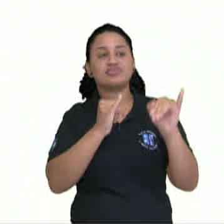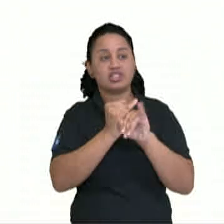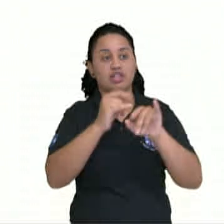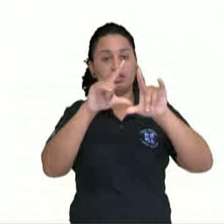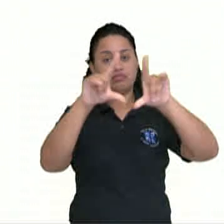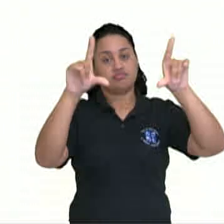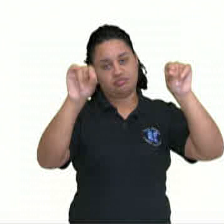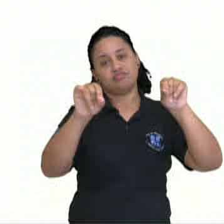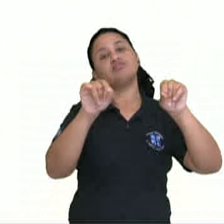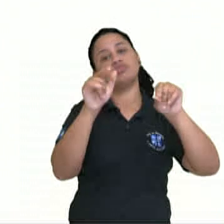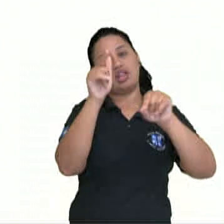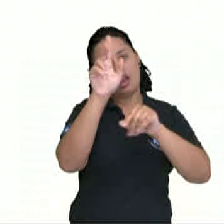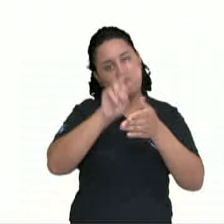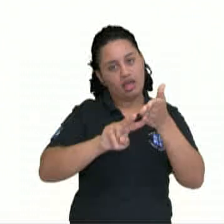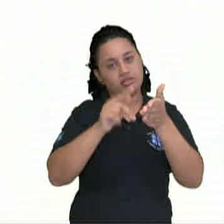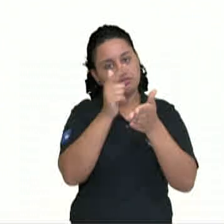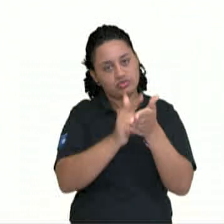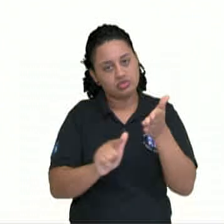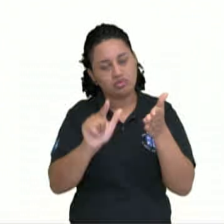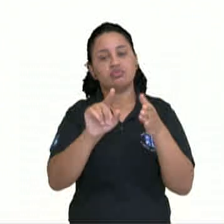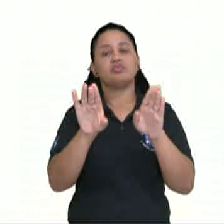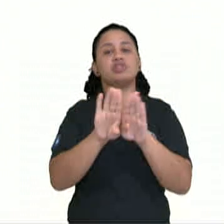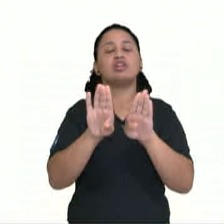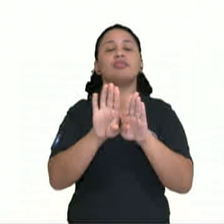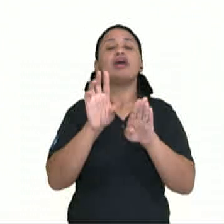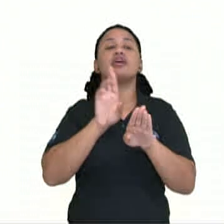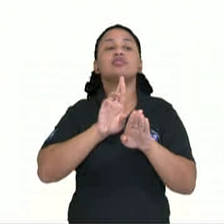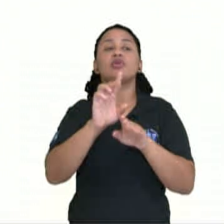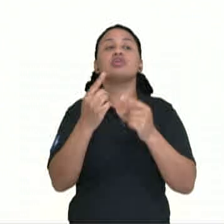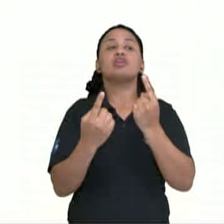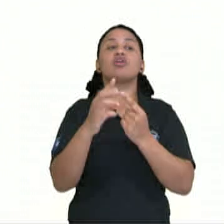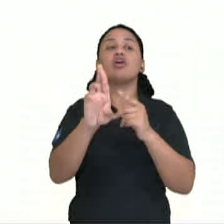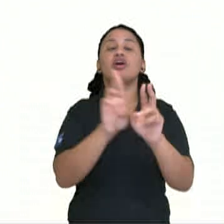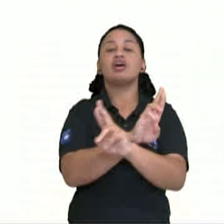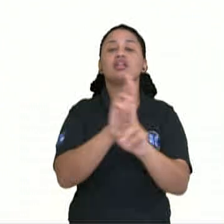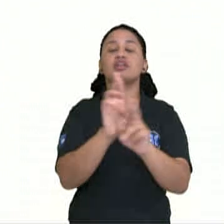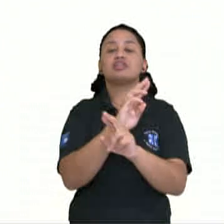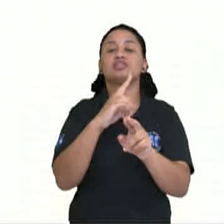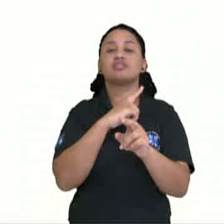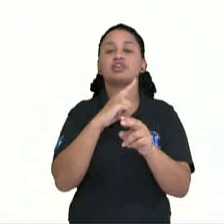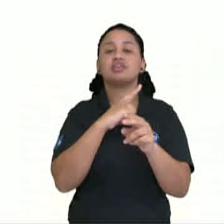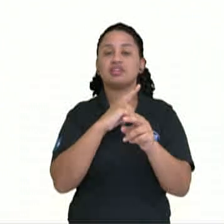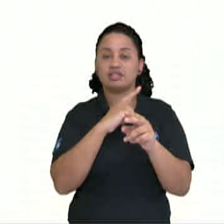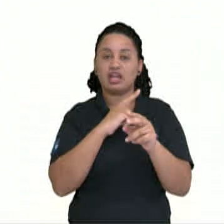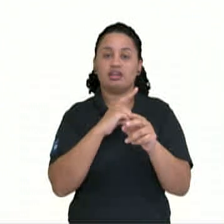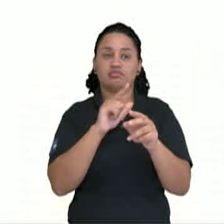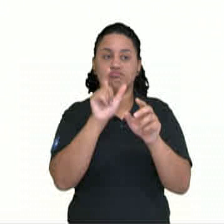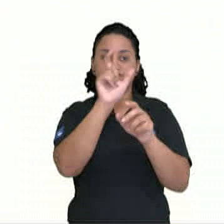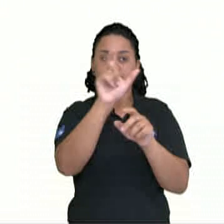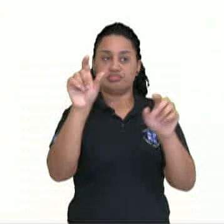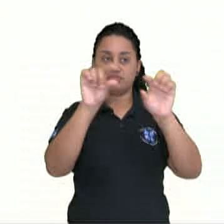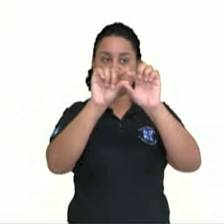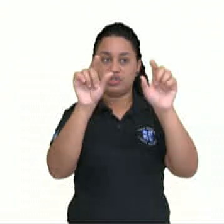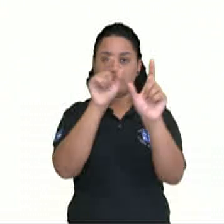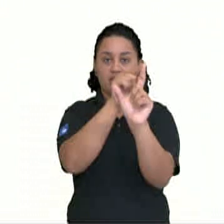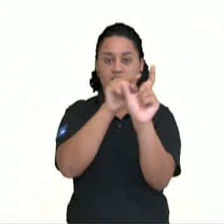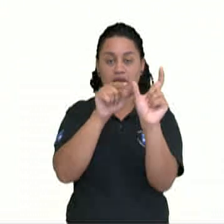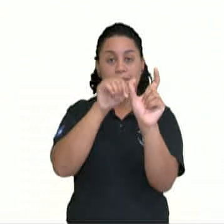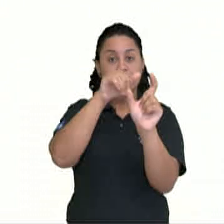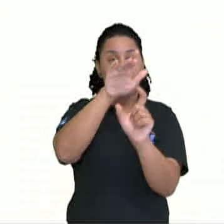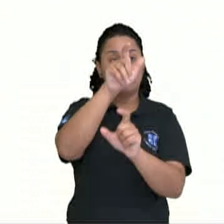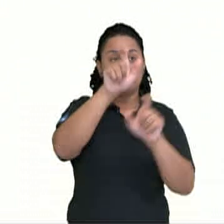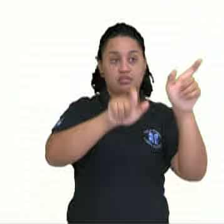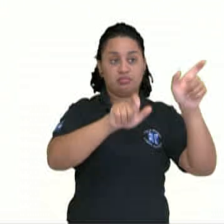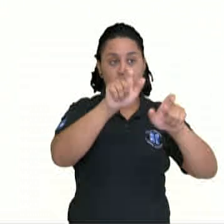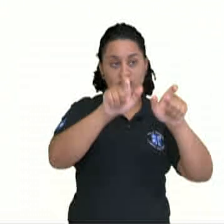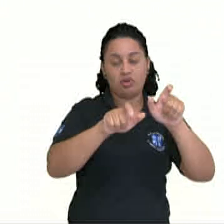como acabamos de fazer, da notícia e responda qual é a relação estabelecida entre as partes grifadas.